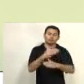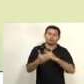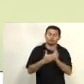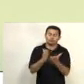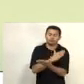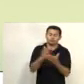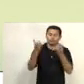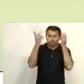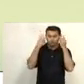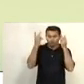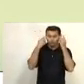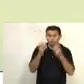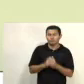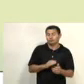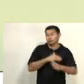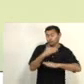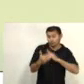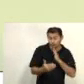normal,